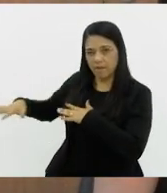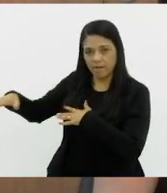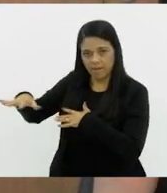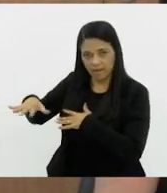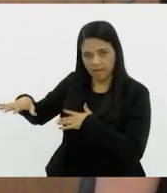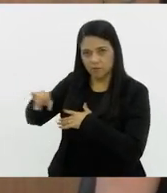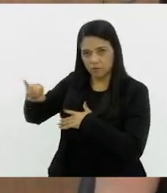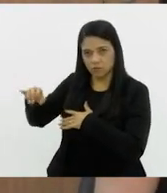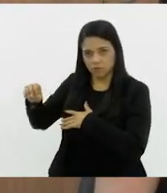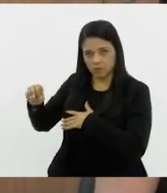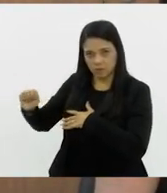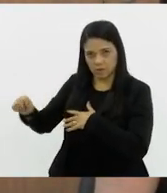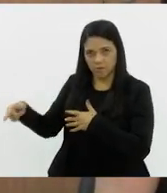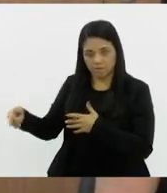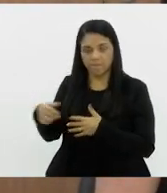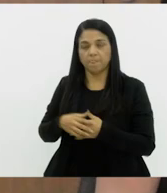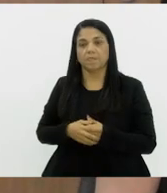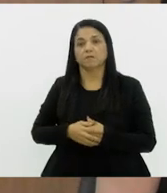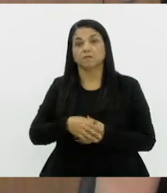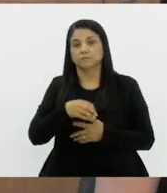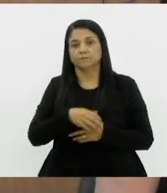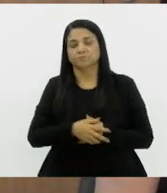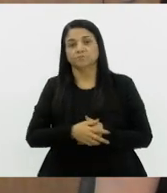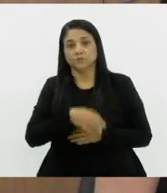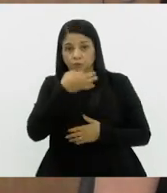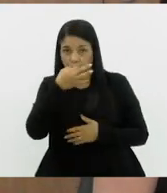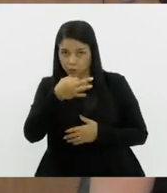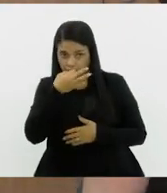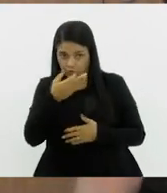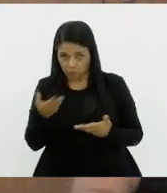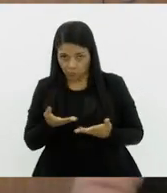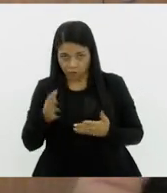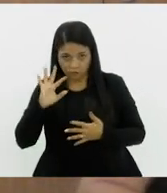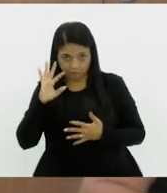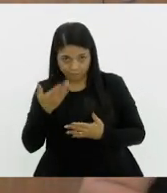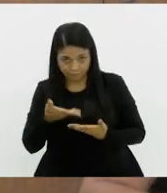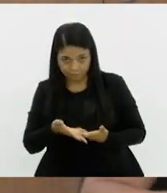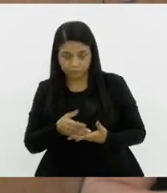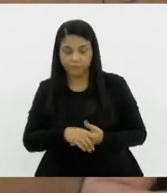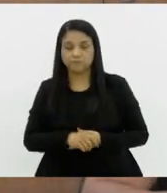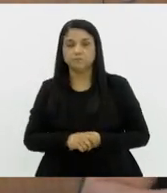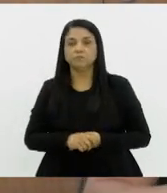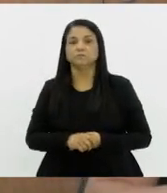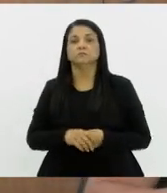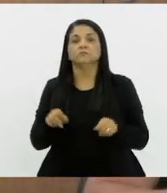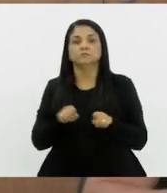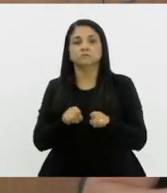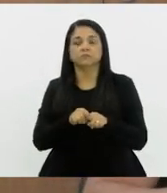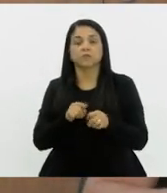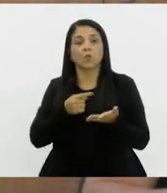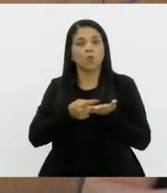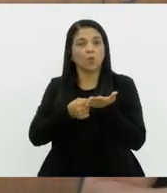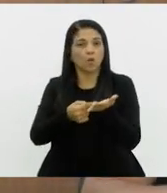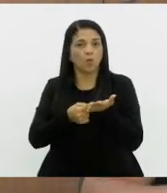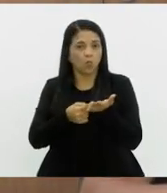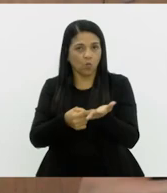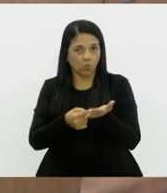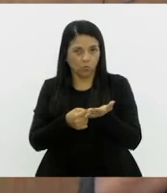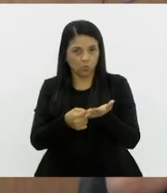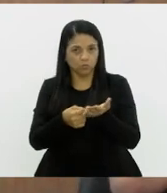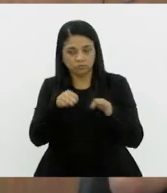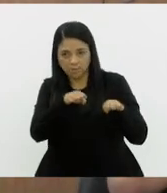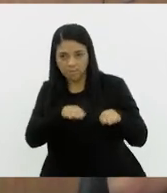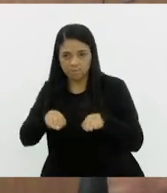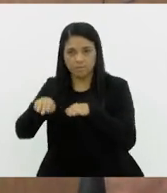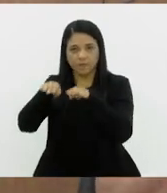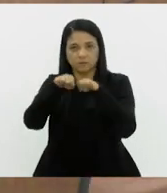comento. Além disso, a gente sugere a confecção de um acordo padrão entre os